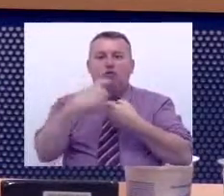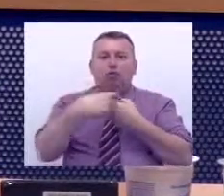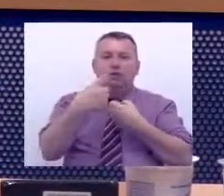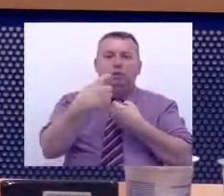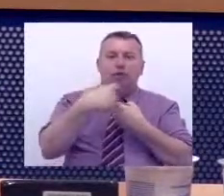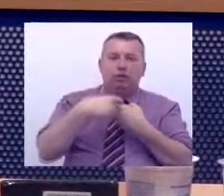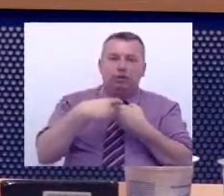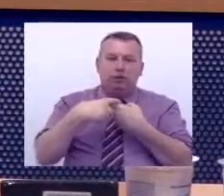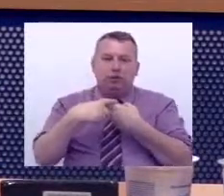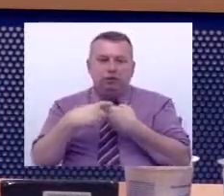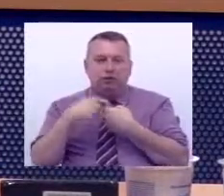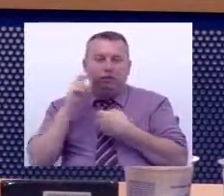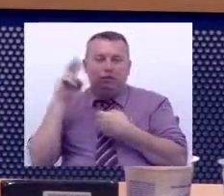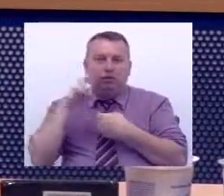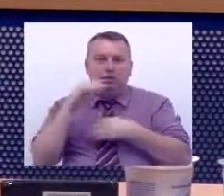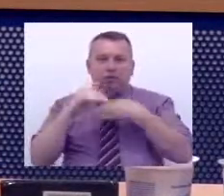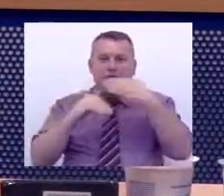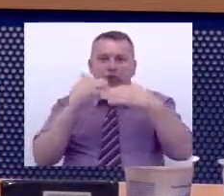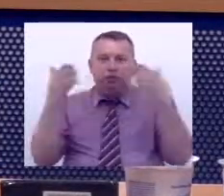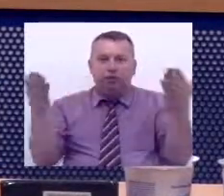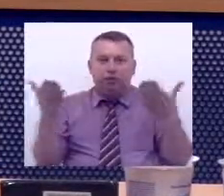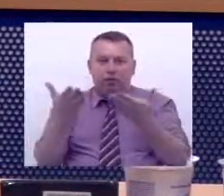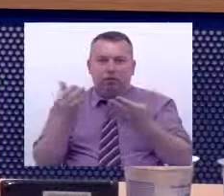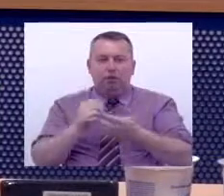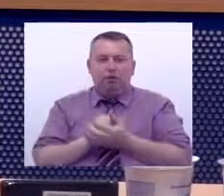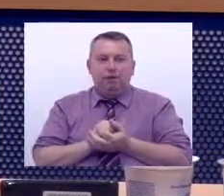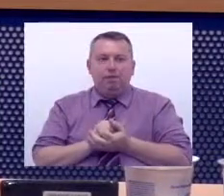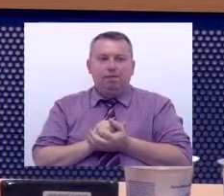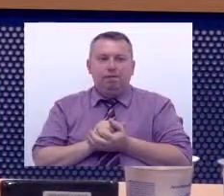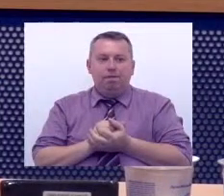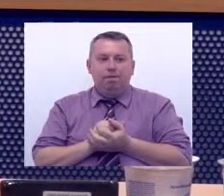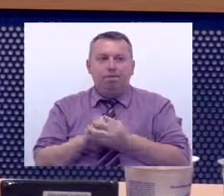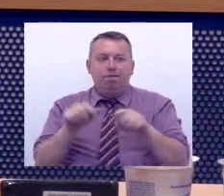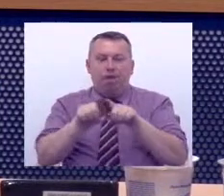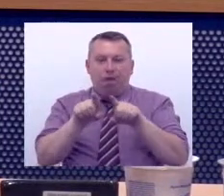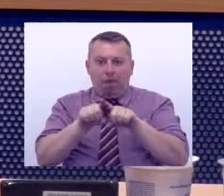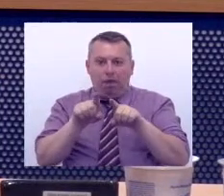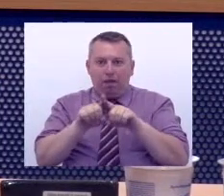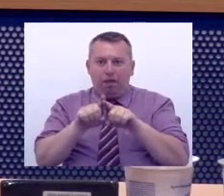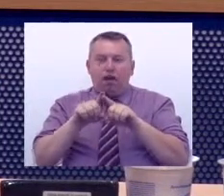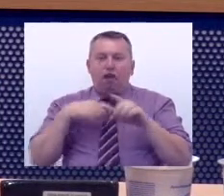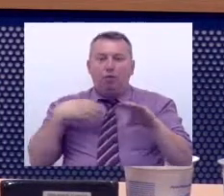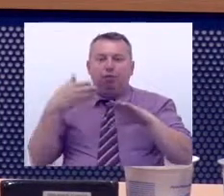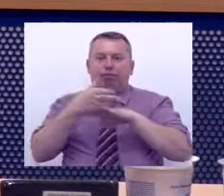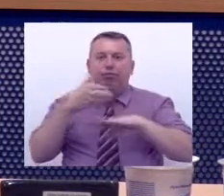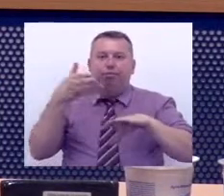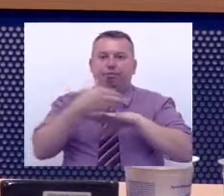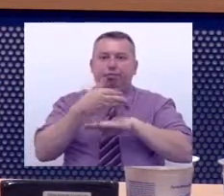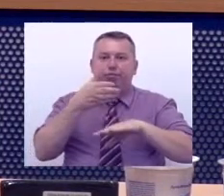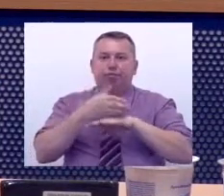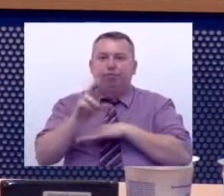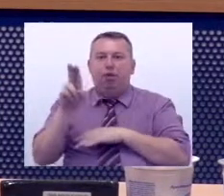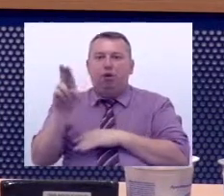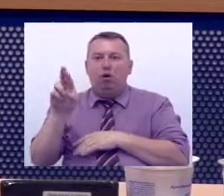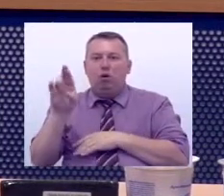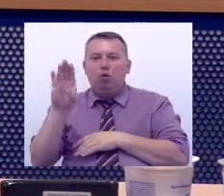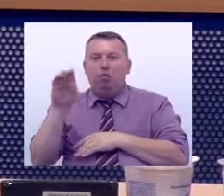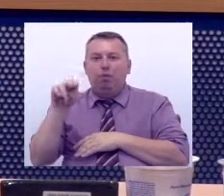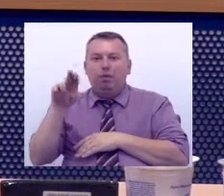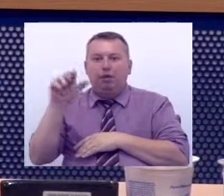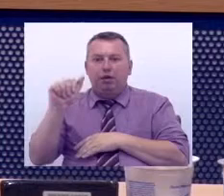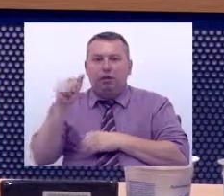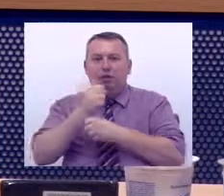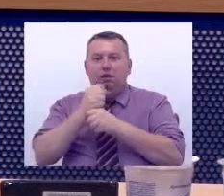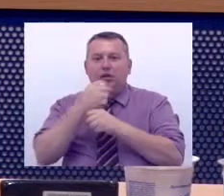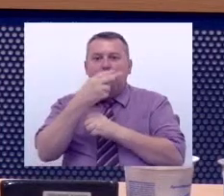obras que a gente está desenvolvendo no município. Para mobilidade urbana, nós temos para